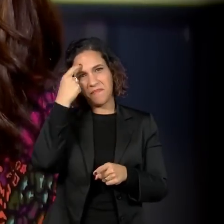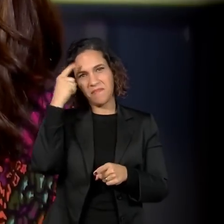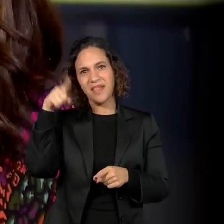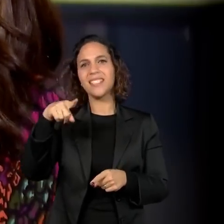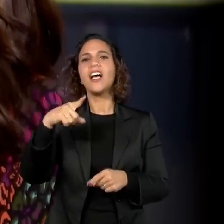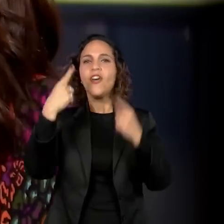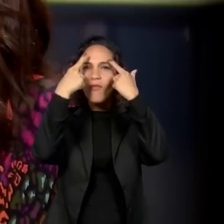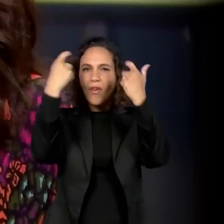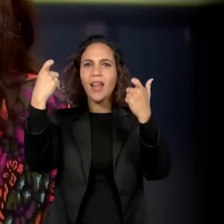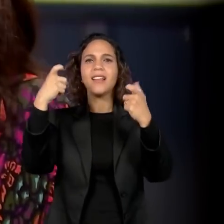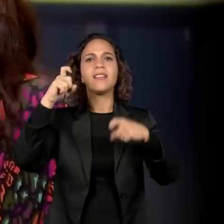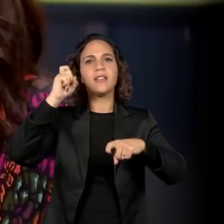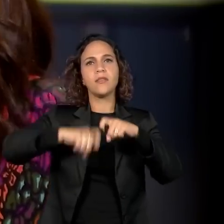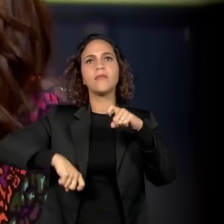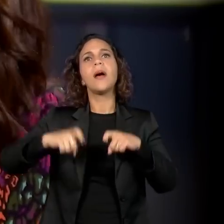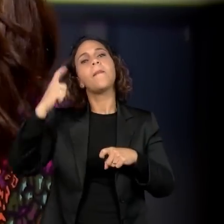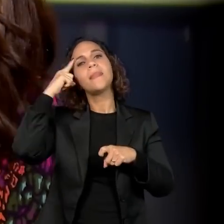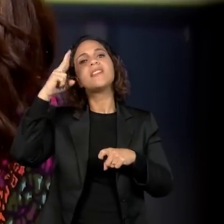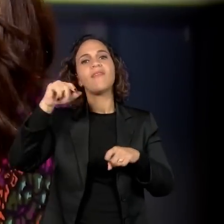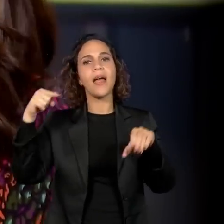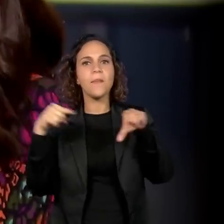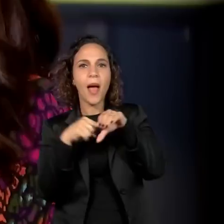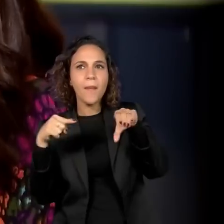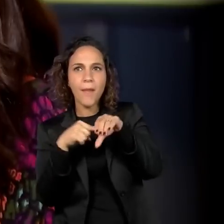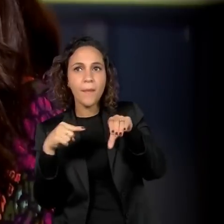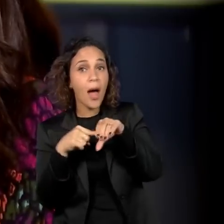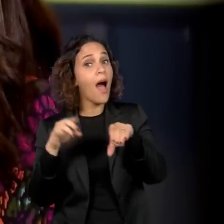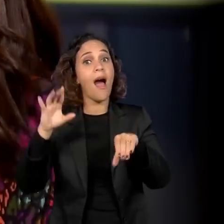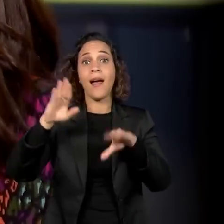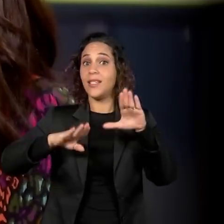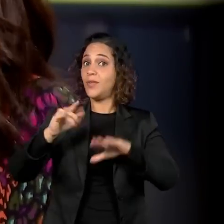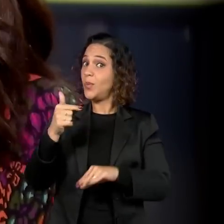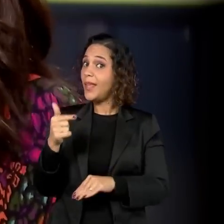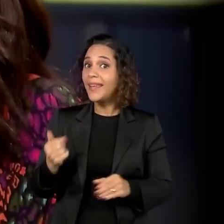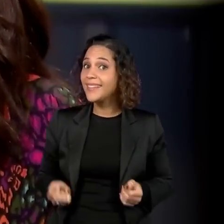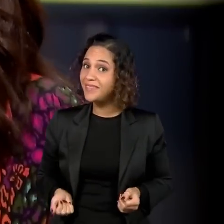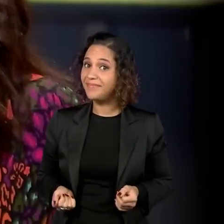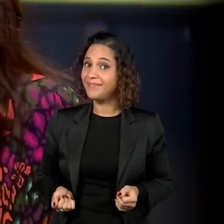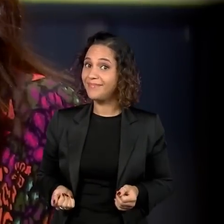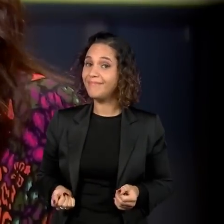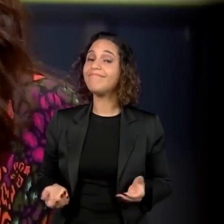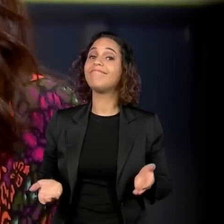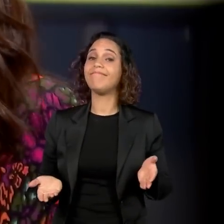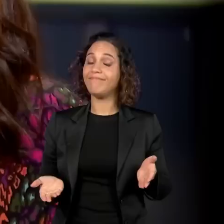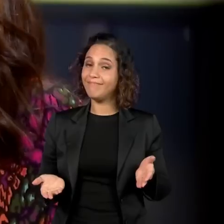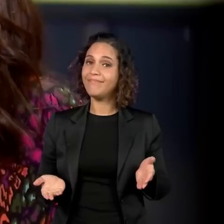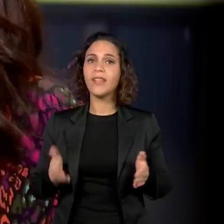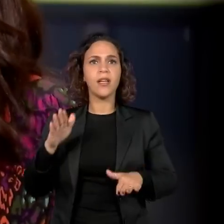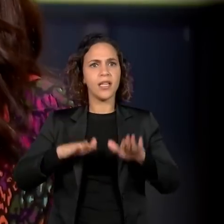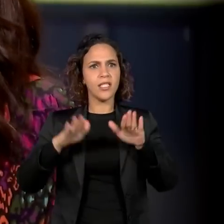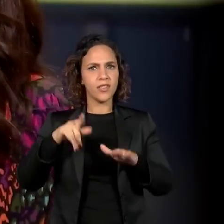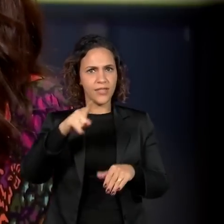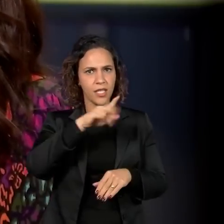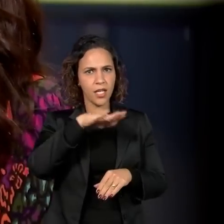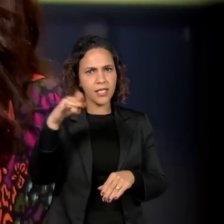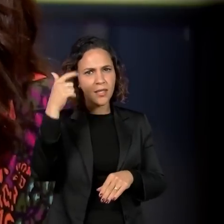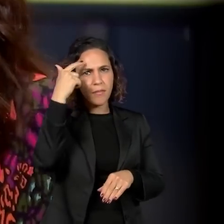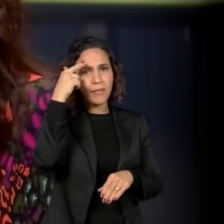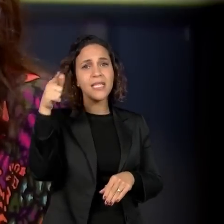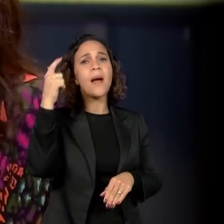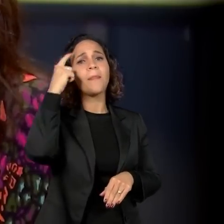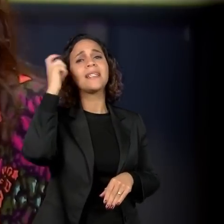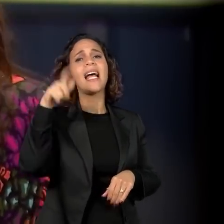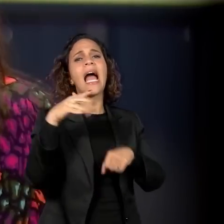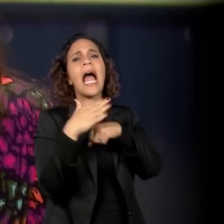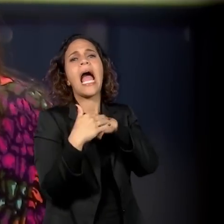violência sexual, é que vai haver, por exemplo, penetração. E nem sempre. Então, às vezes, as crianças confundem isso com um carinho. Ah, eu tô